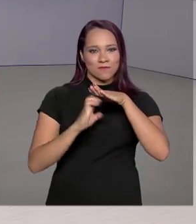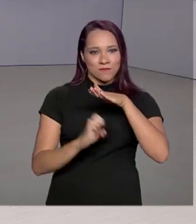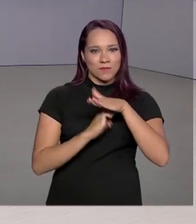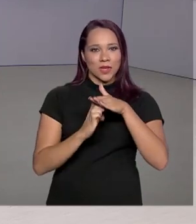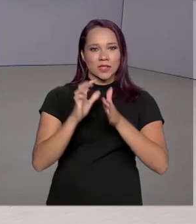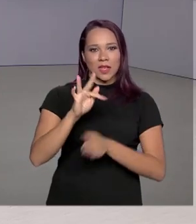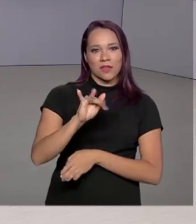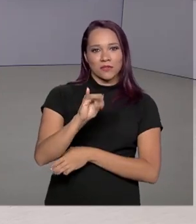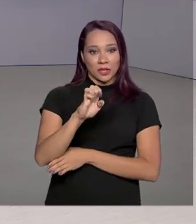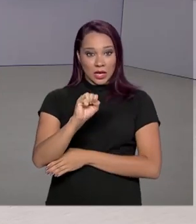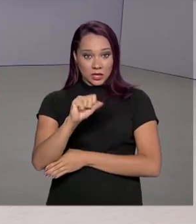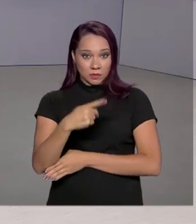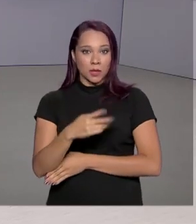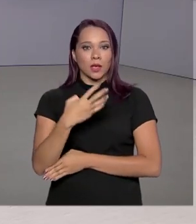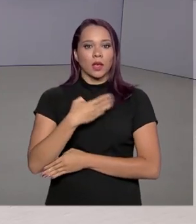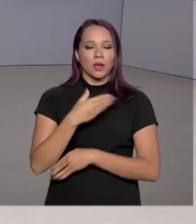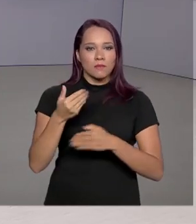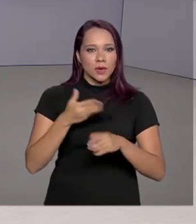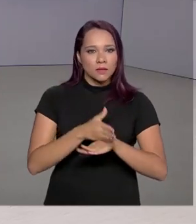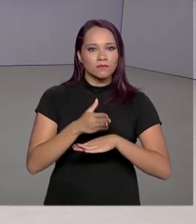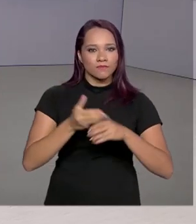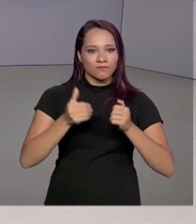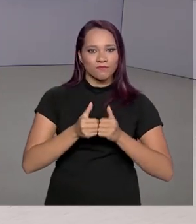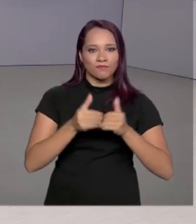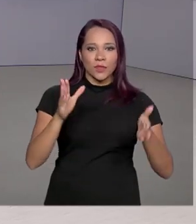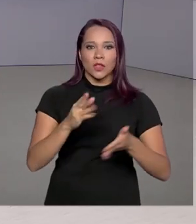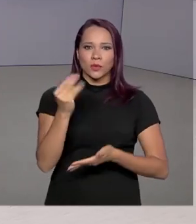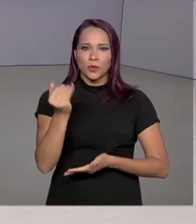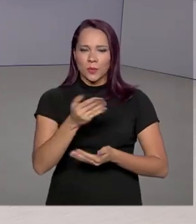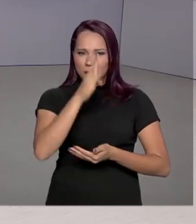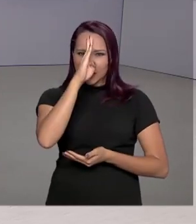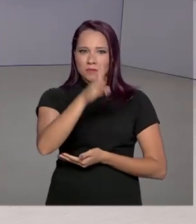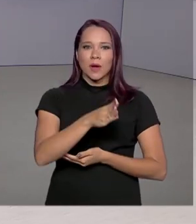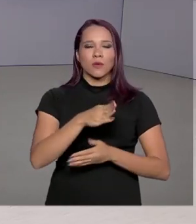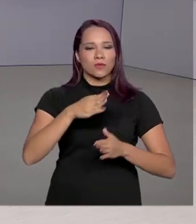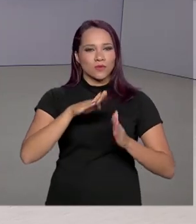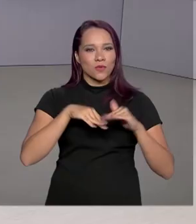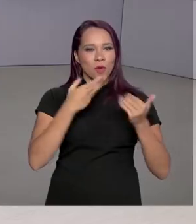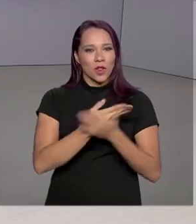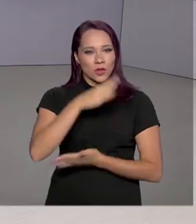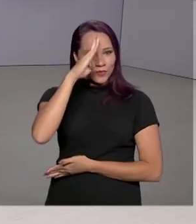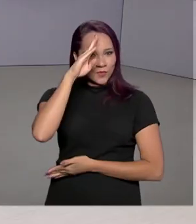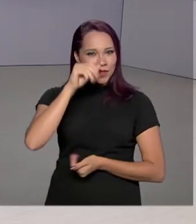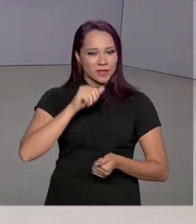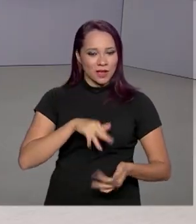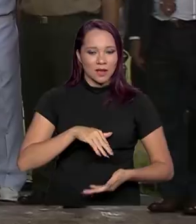Fiesp e participou do lançamento da pedra fundamental do Colégio Militar do Estado.